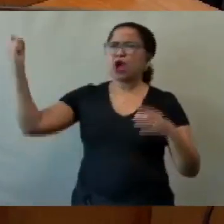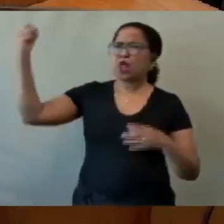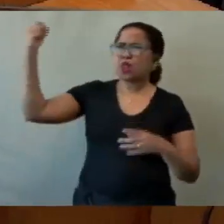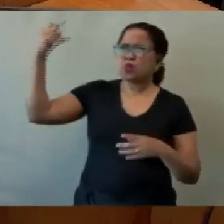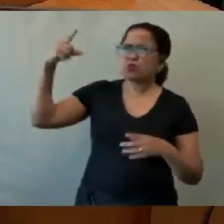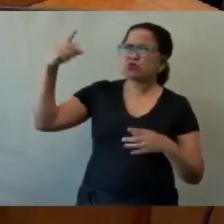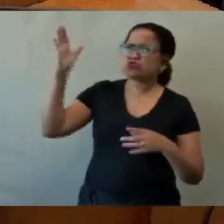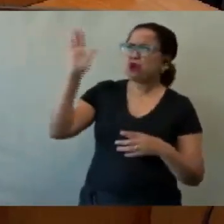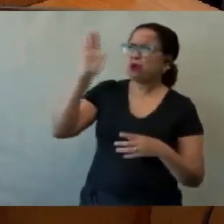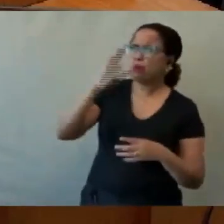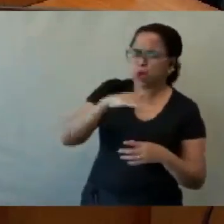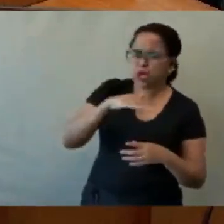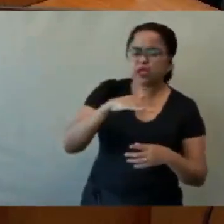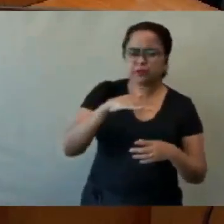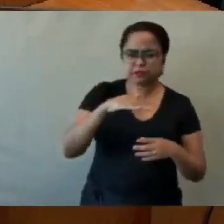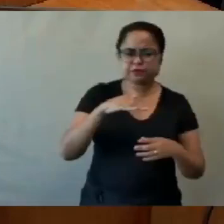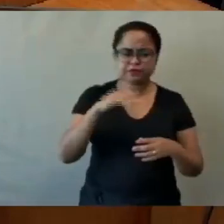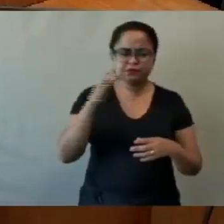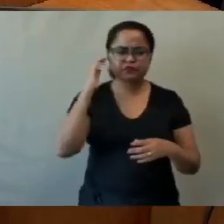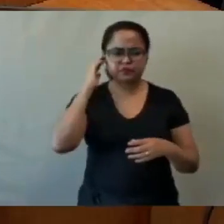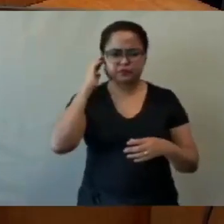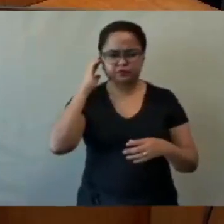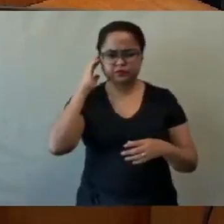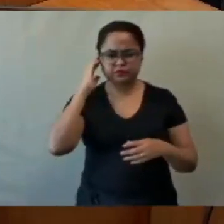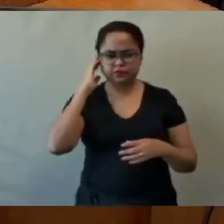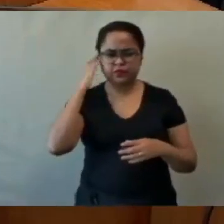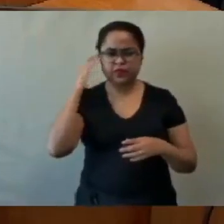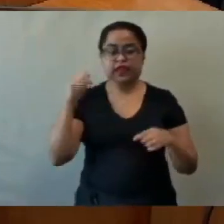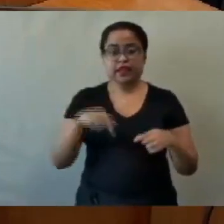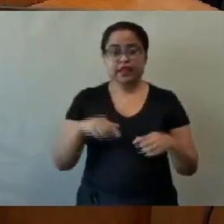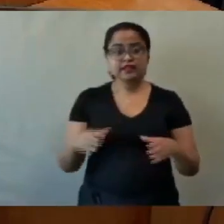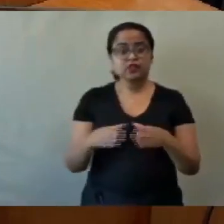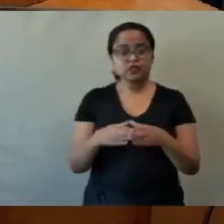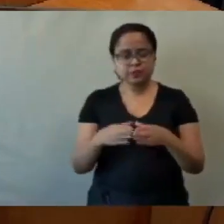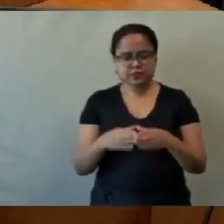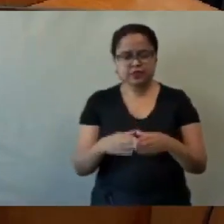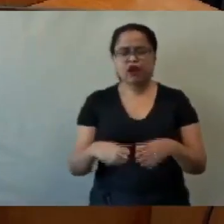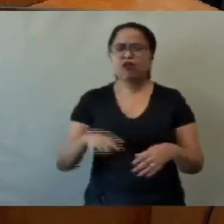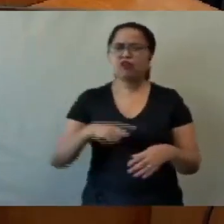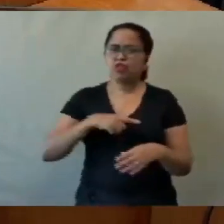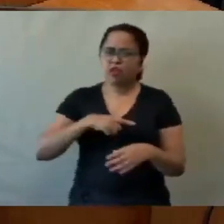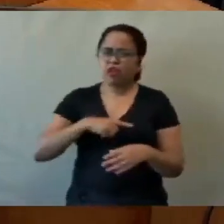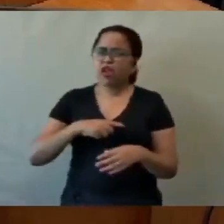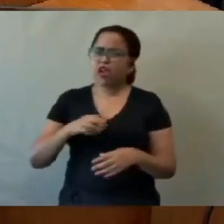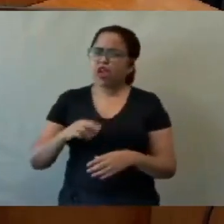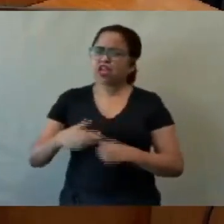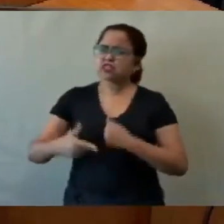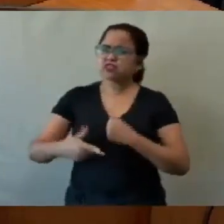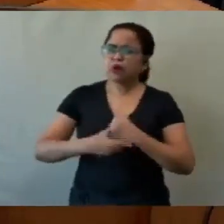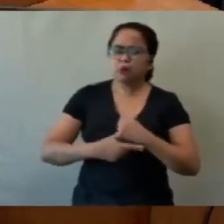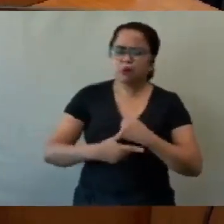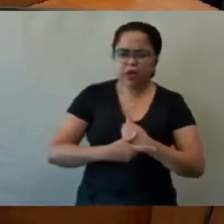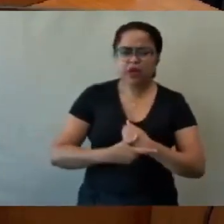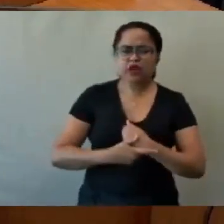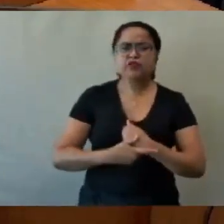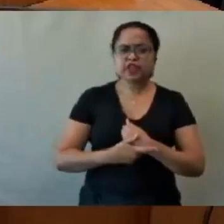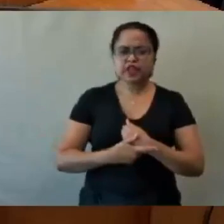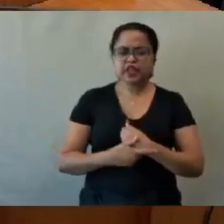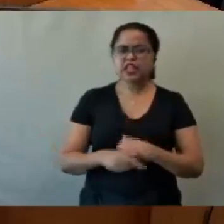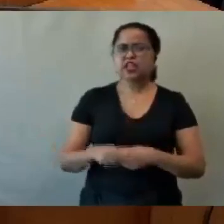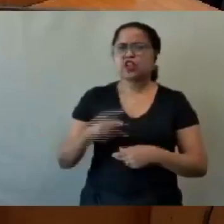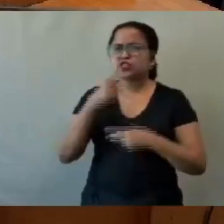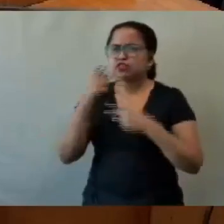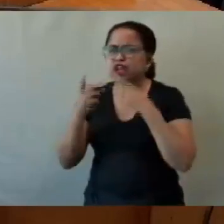gente acredita, né, que essa comissão tem essa função também, porque hoje em dia se fala tanto de saúde,